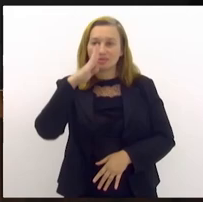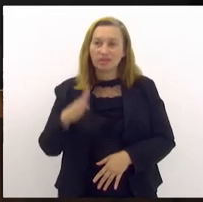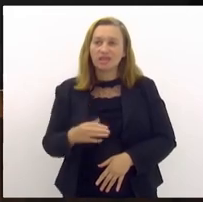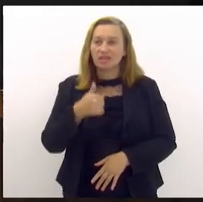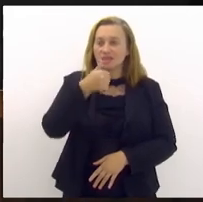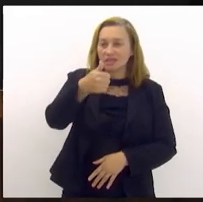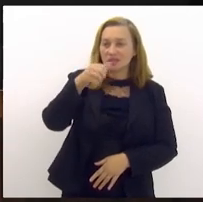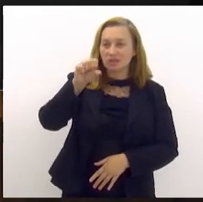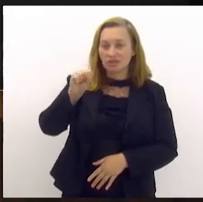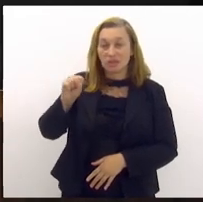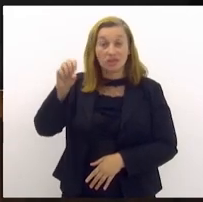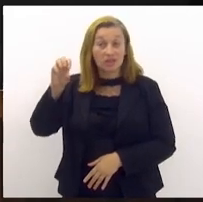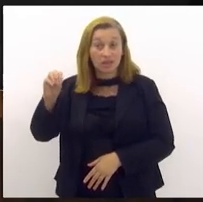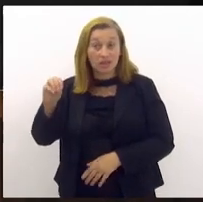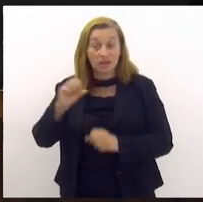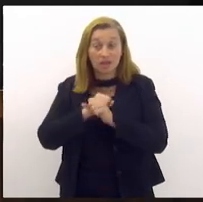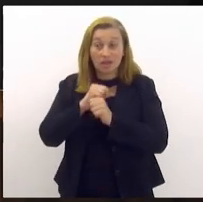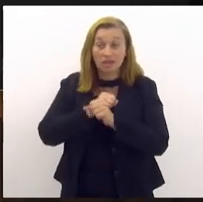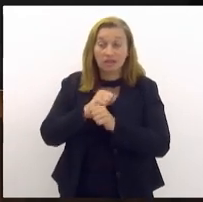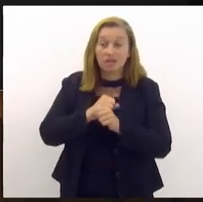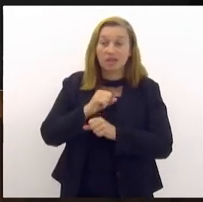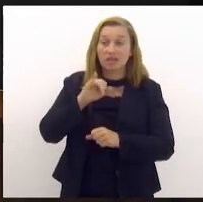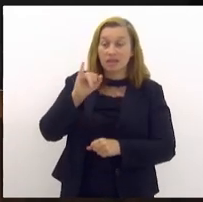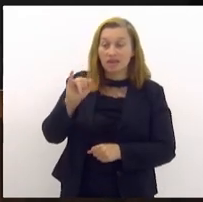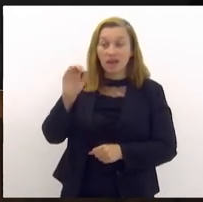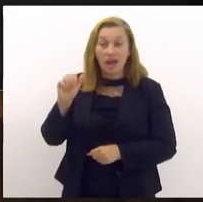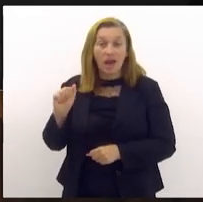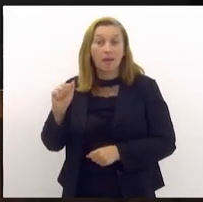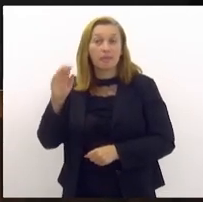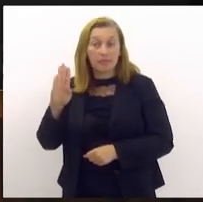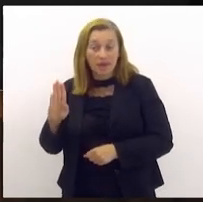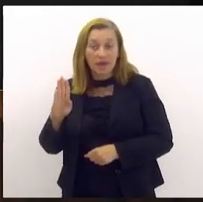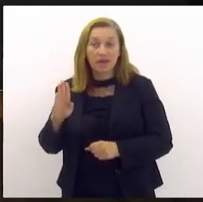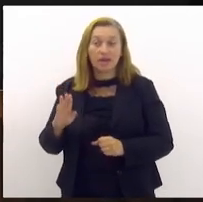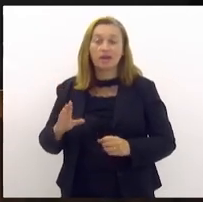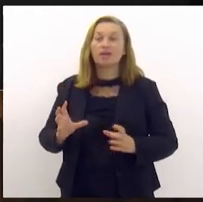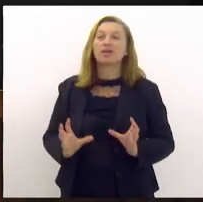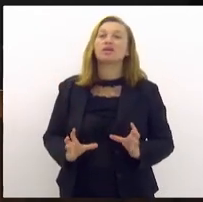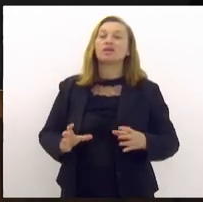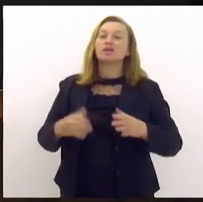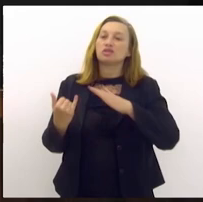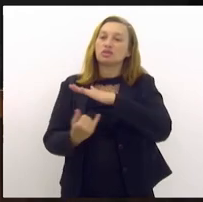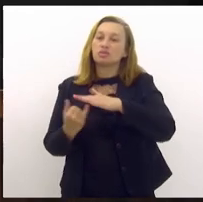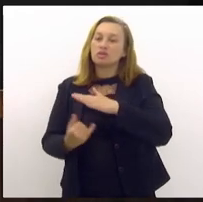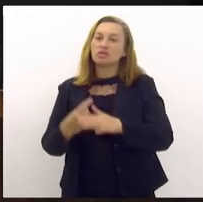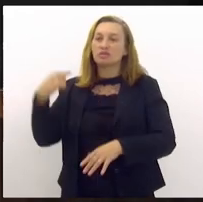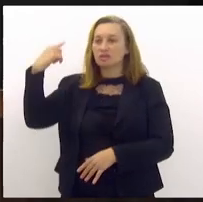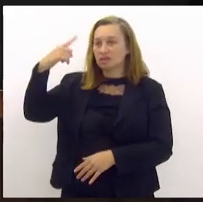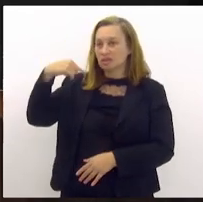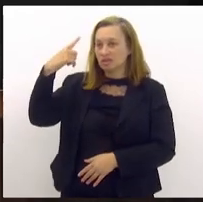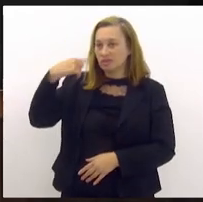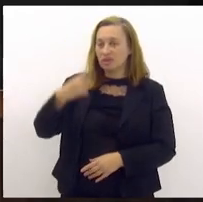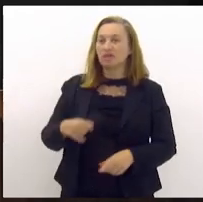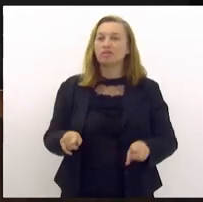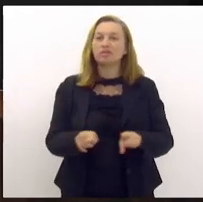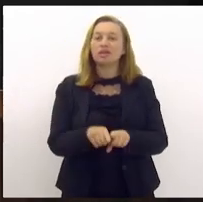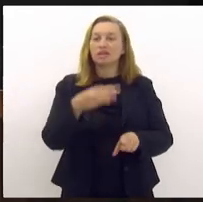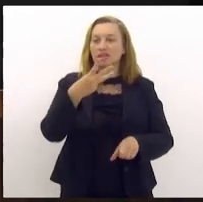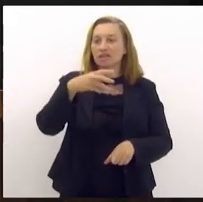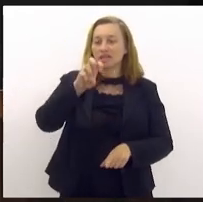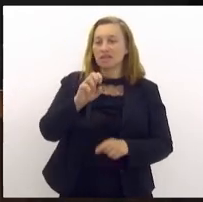anos da IAB, instituição pioneira aí dos advogados, e 35 anos da nossa